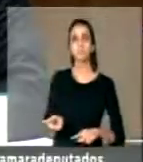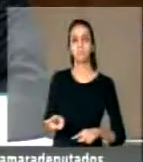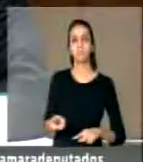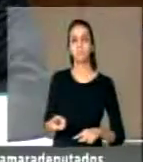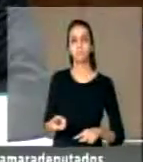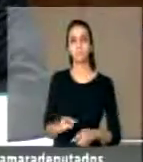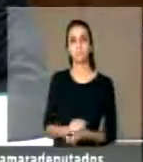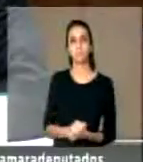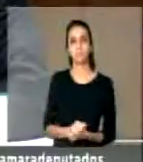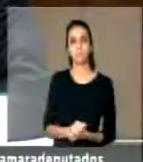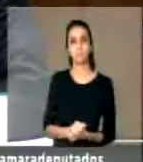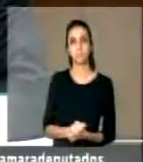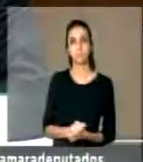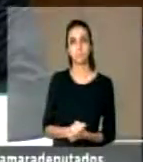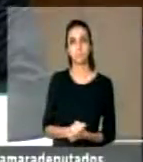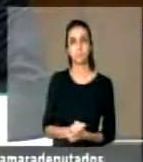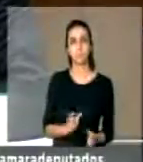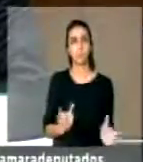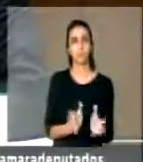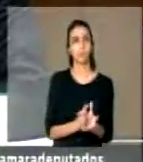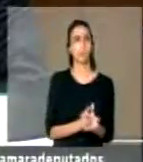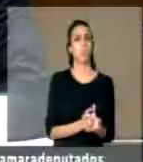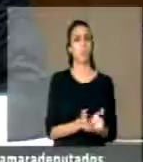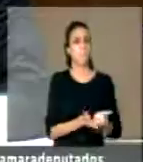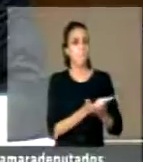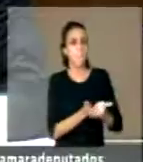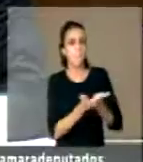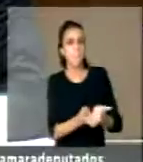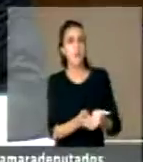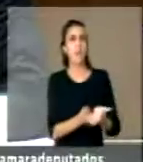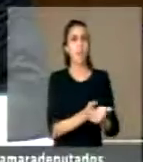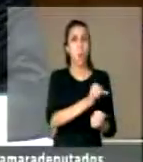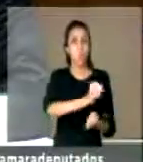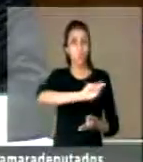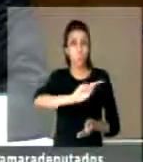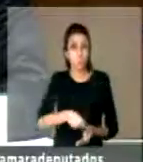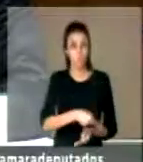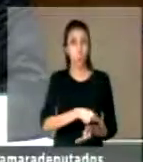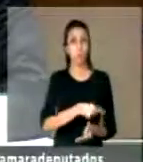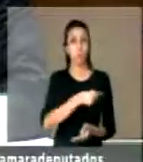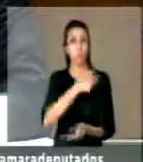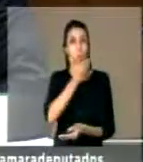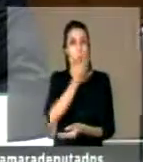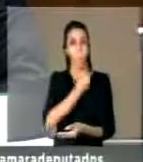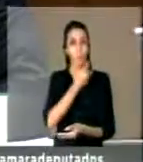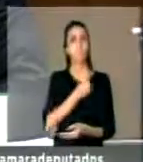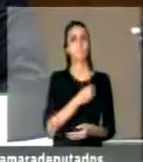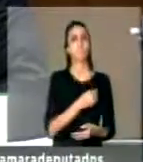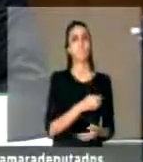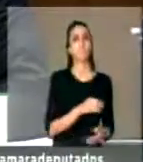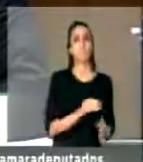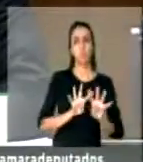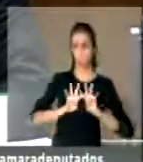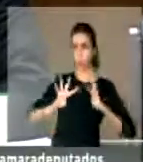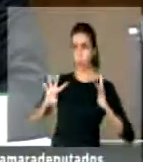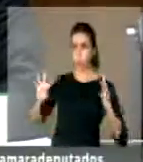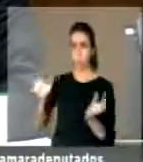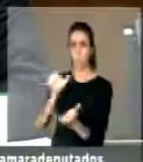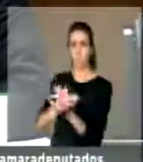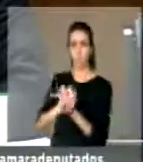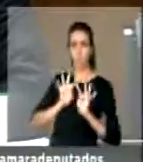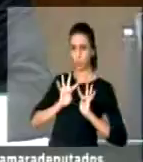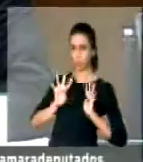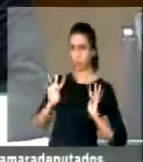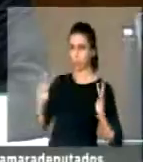enviadas por terra e por mar e 8.000 homens cercaram Pernambuco, prendendo, deportando